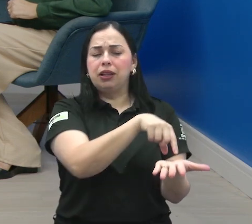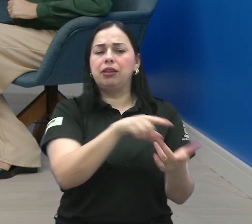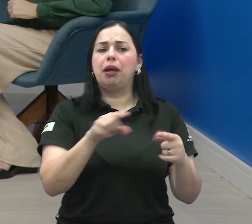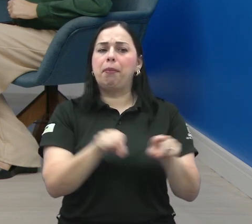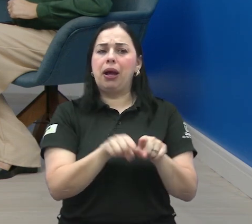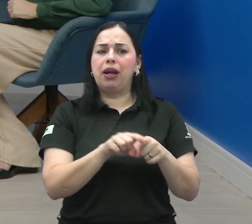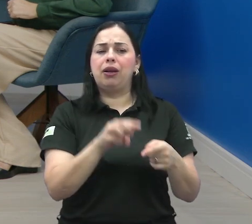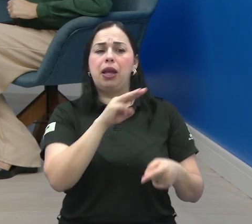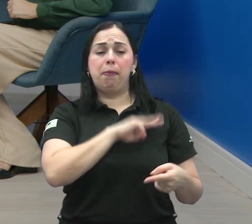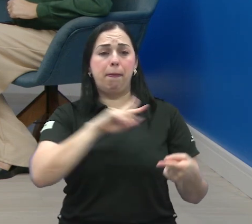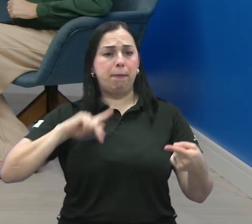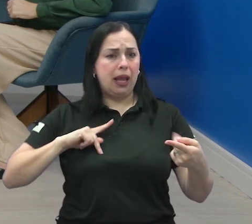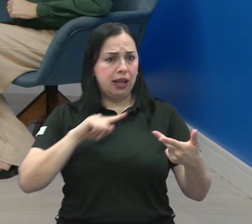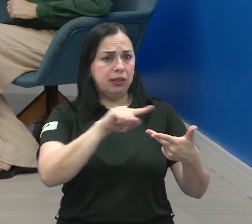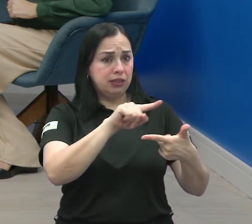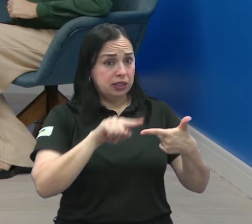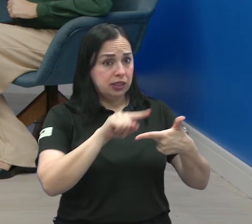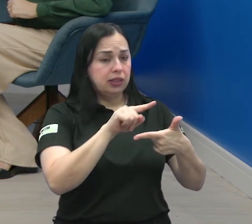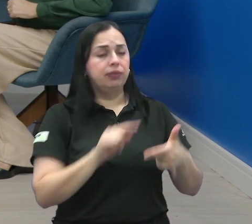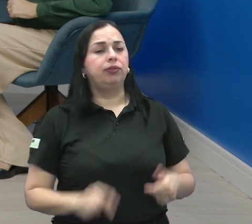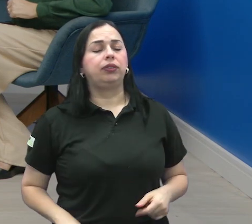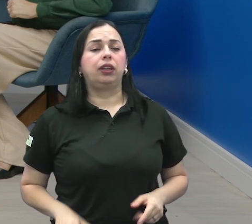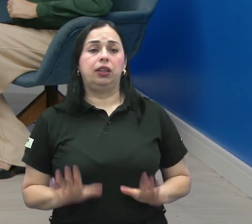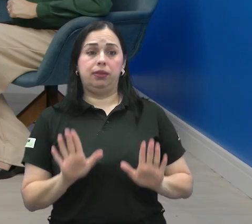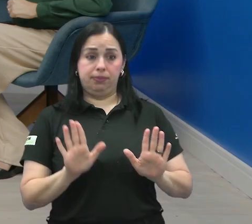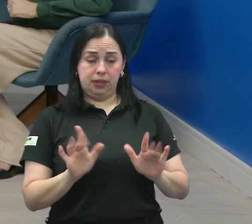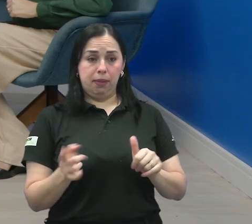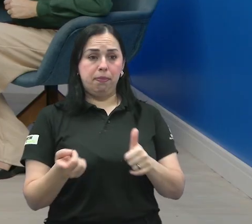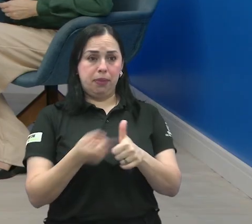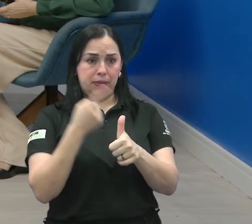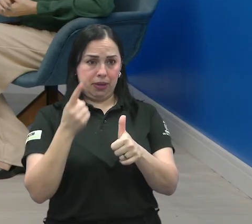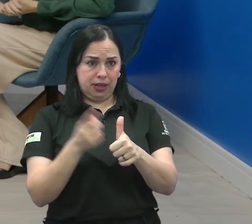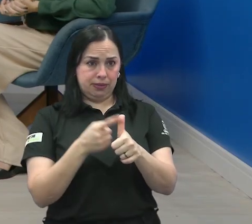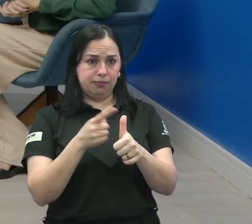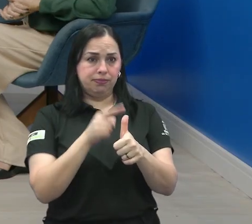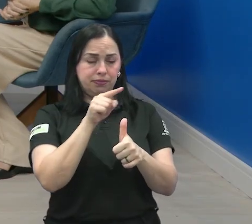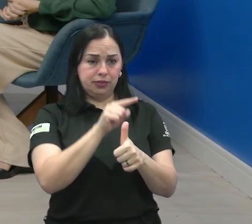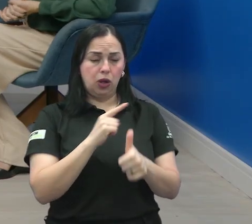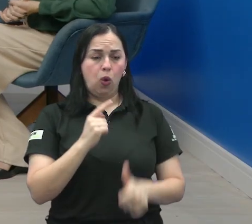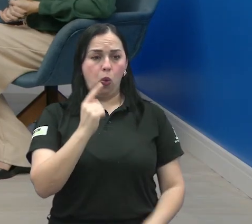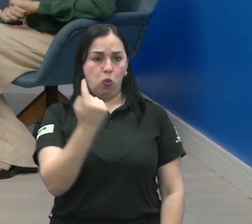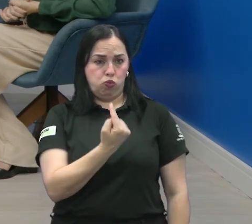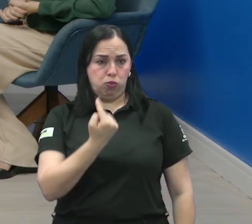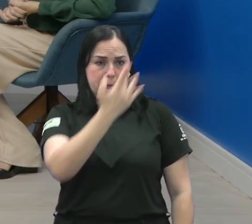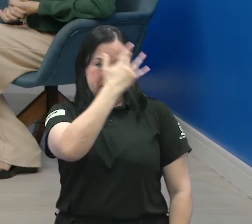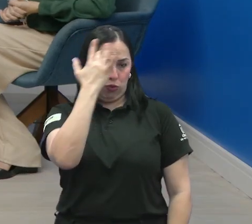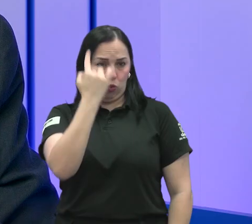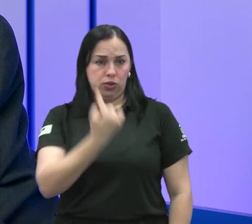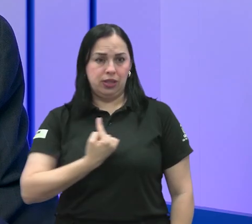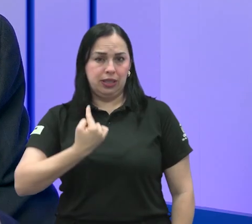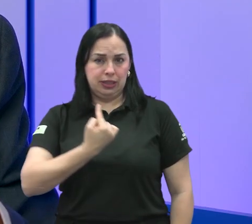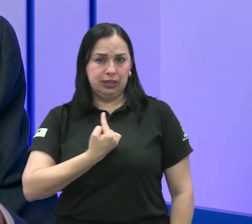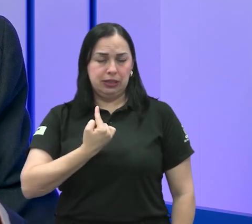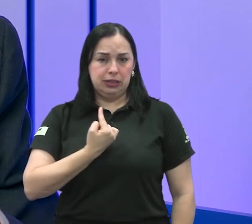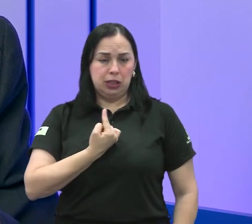mesmo o Ministério Público, por exemplo. Sim, existem duas questões. Primeiro, que a força que um cidadão isoladamente